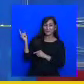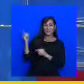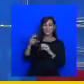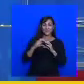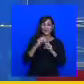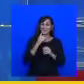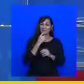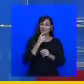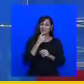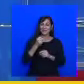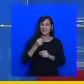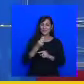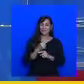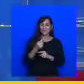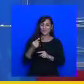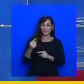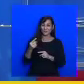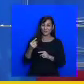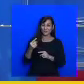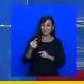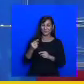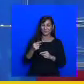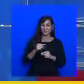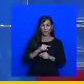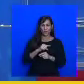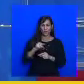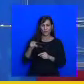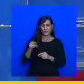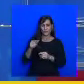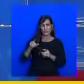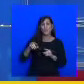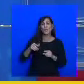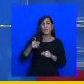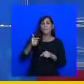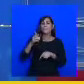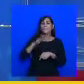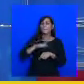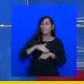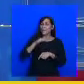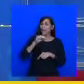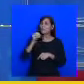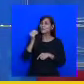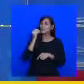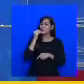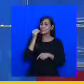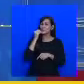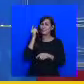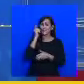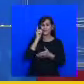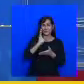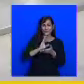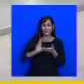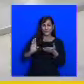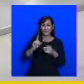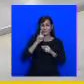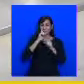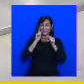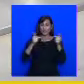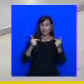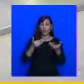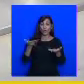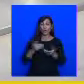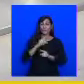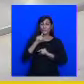21. Vermelha, 21. Você tem mais uma chance de ganhar no dia de sorte. Agora passaremos ao sorteio